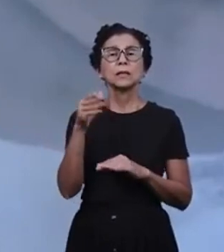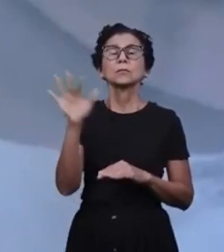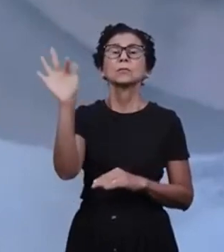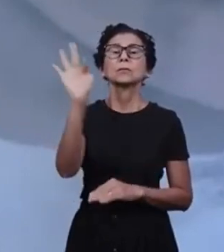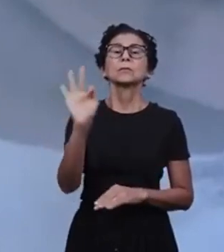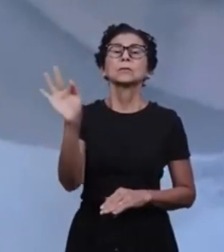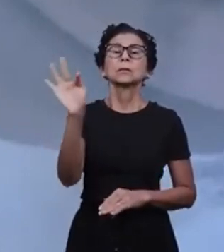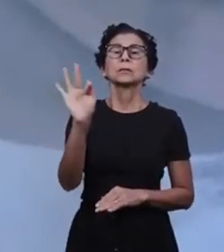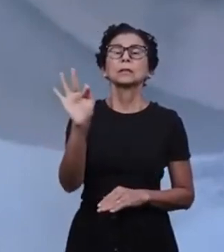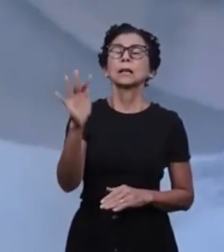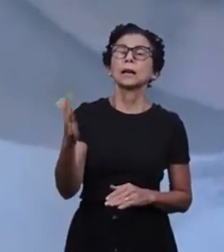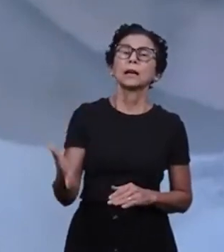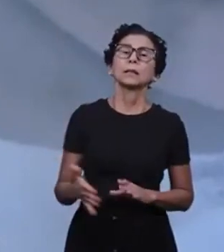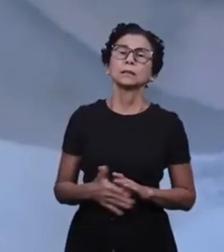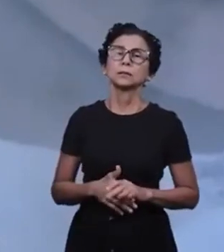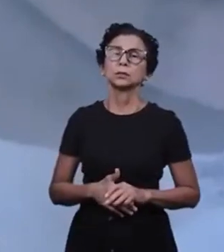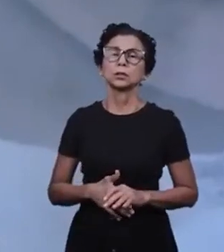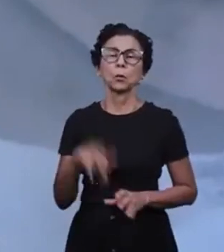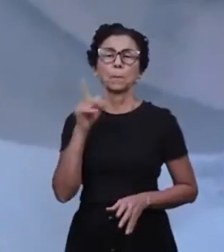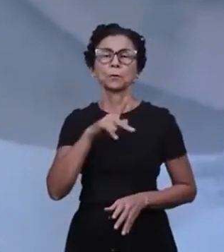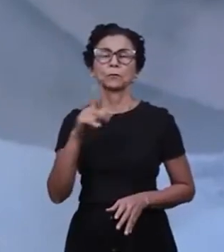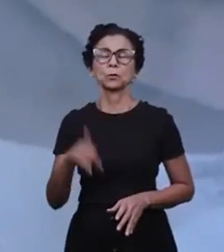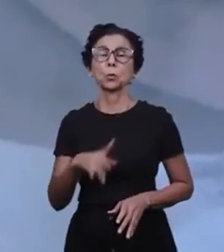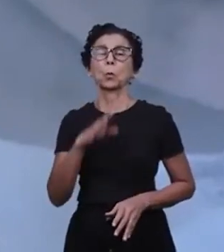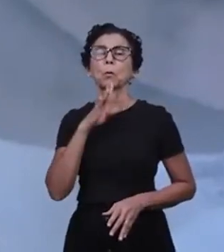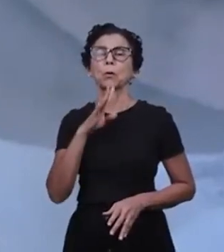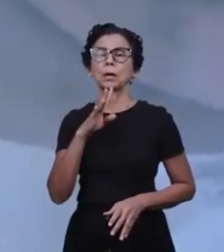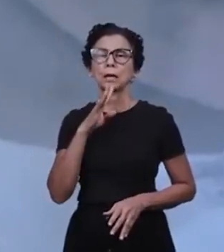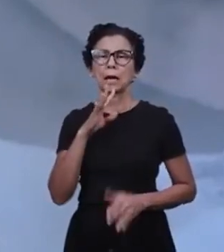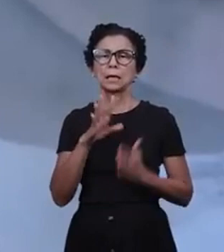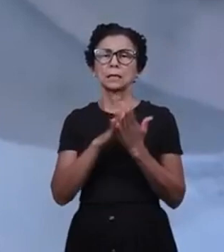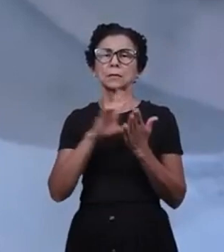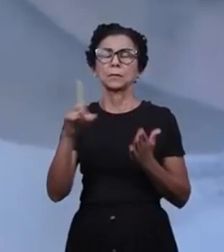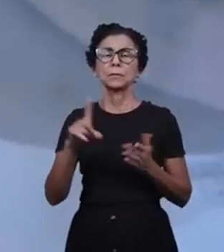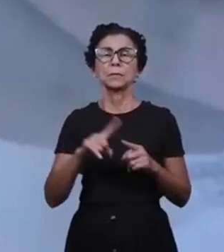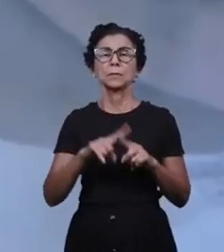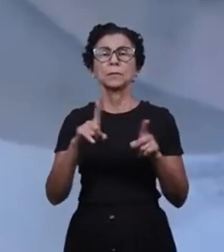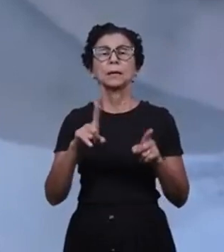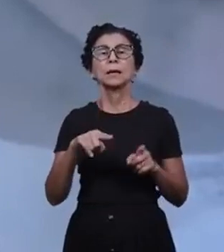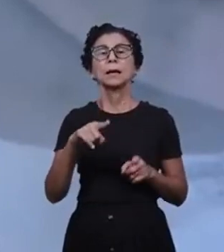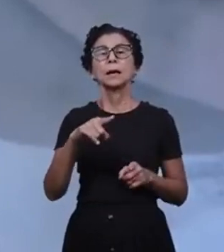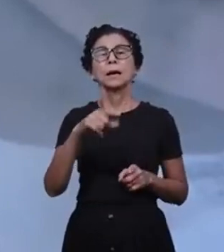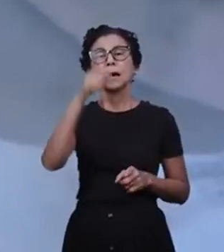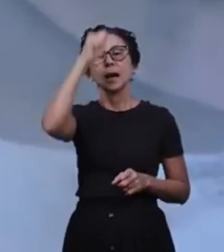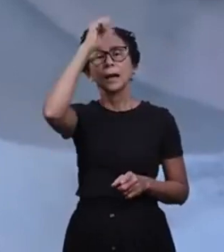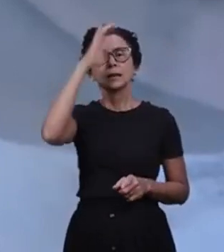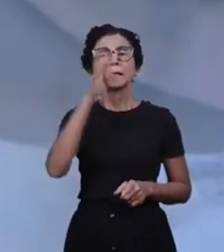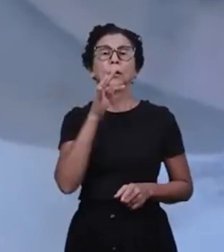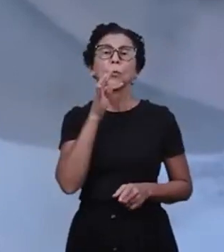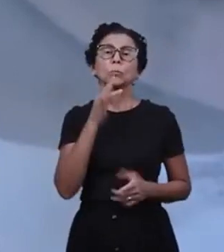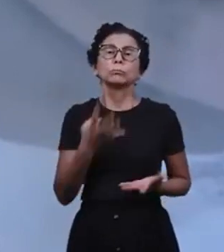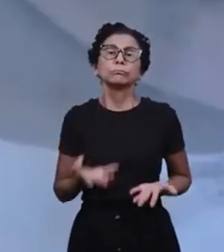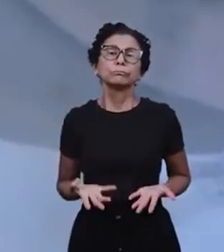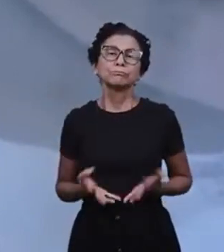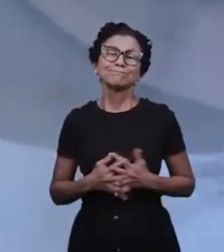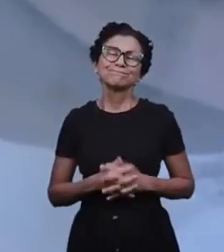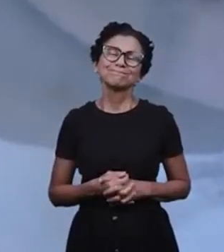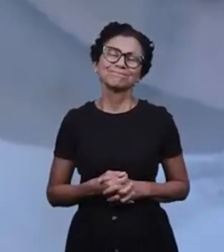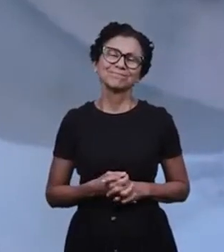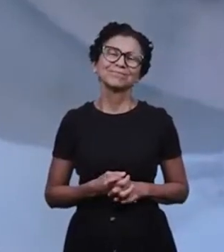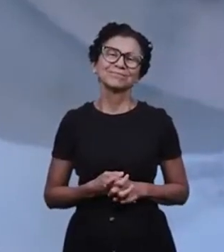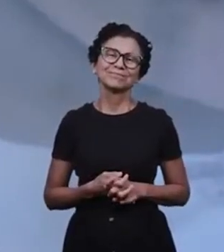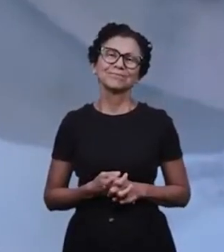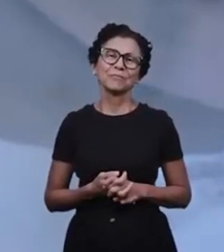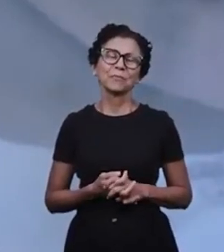é letra morta, né? Às vezes não, mas para aquele que crê em que Deus está revelando e continua revelando os mistérios da sua